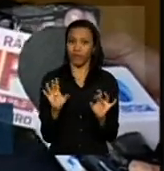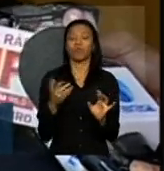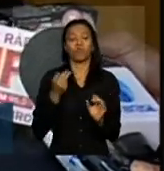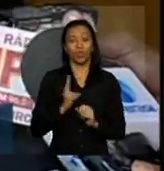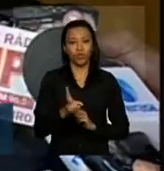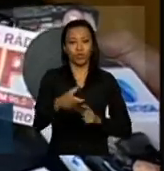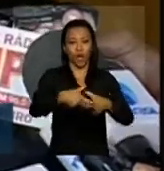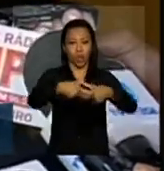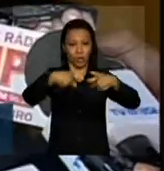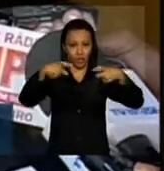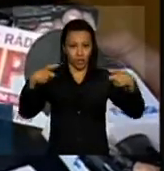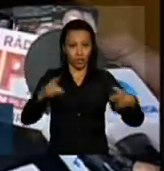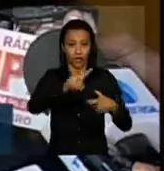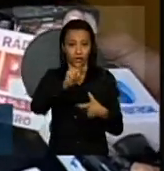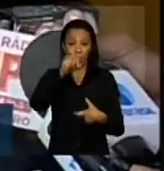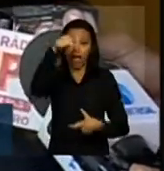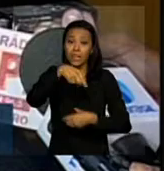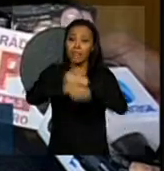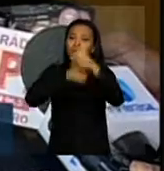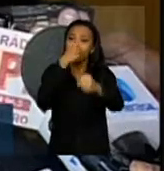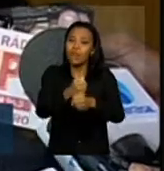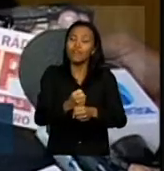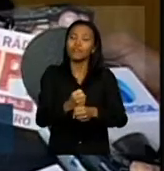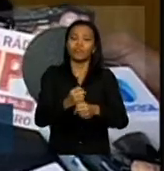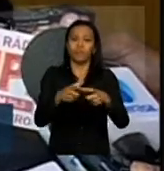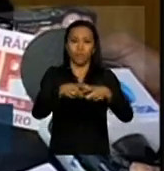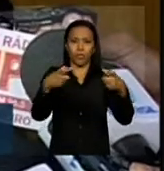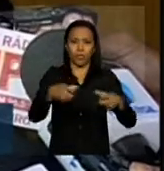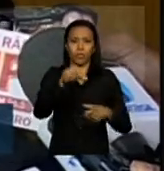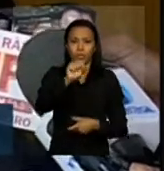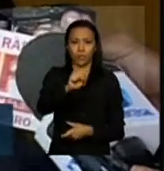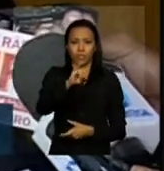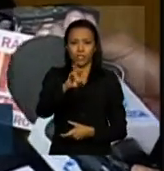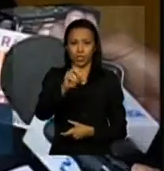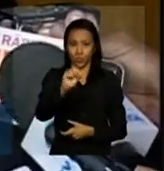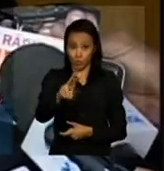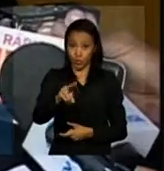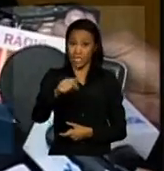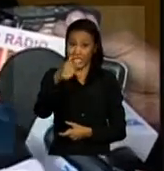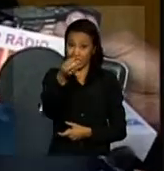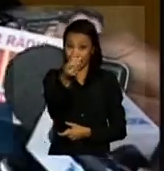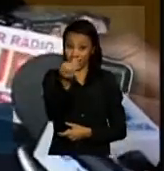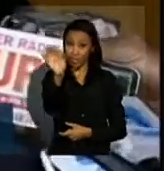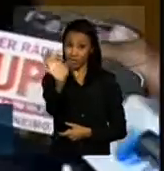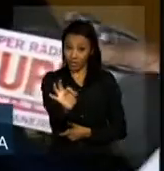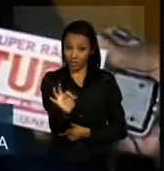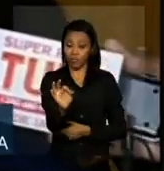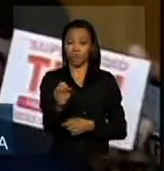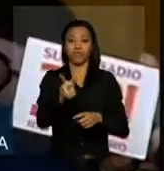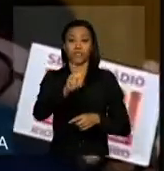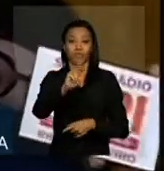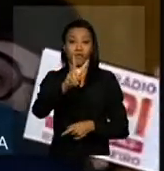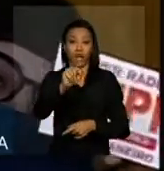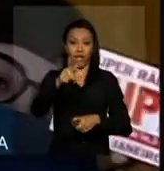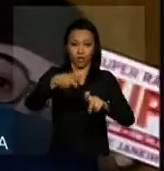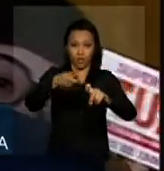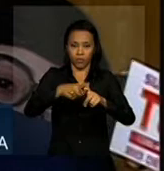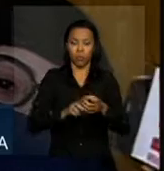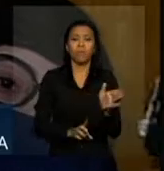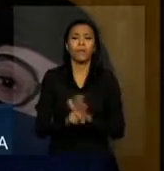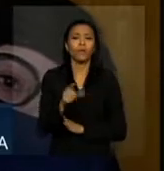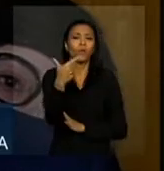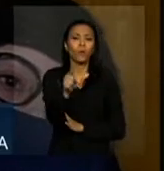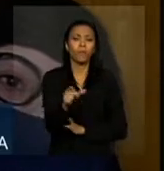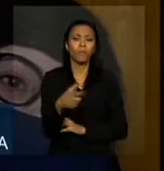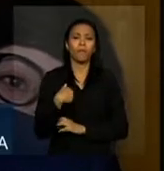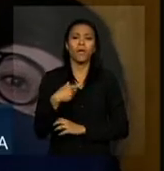oferta. Esse ano tivemos um crescimento no SISU da ordem de 60% nas vagas de medicina. Ministro, nesse ano teve uma universidade de